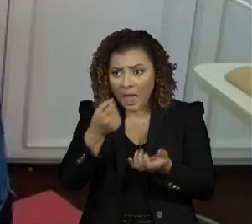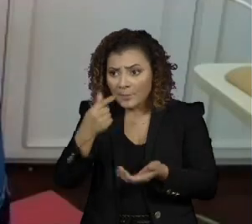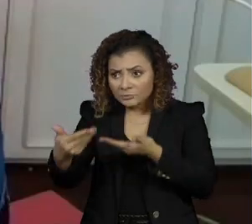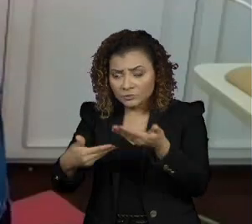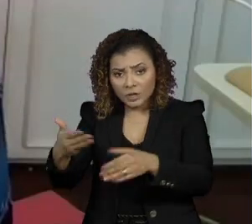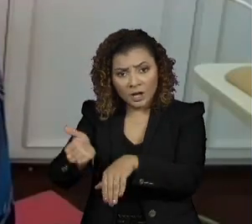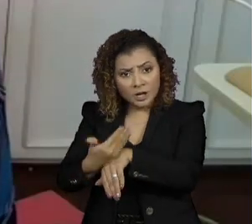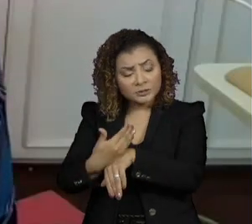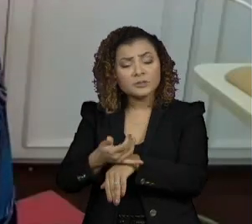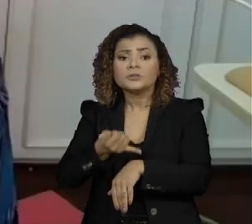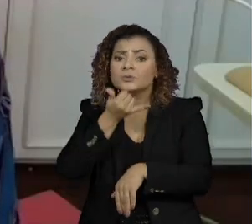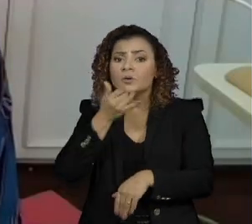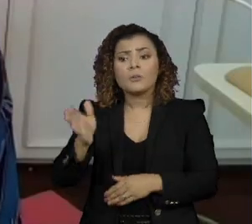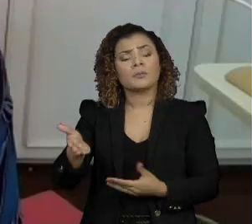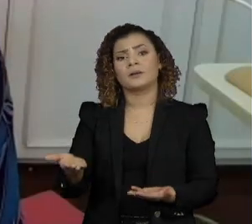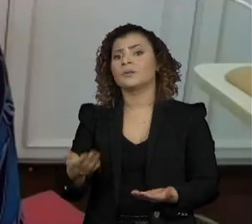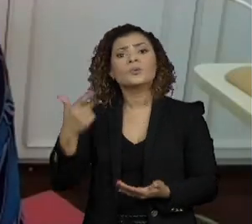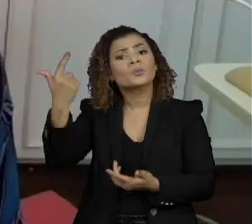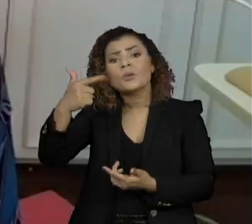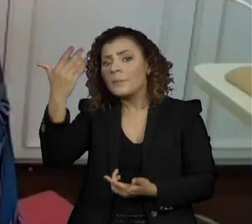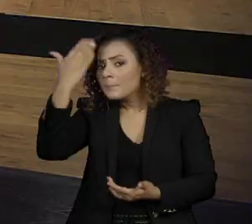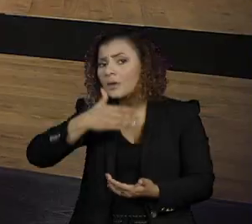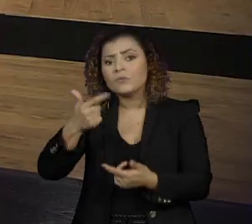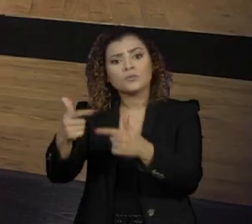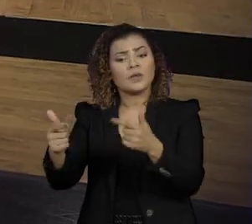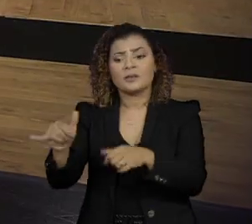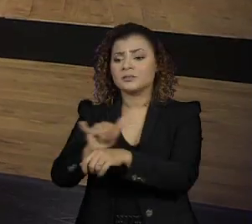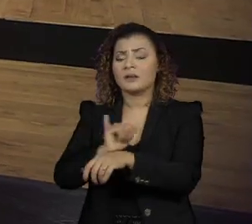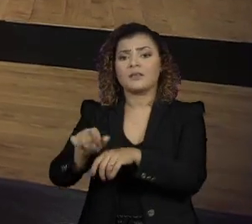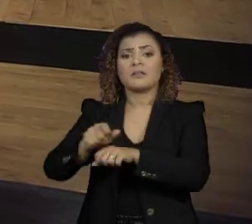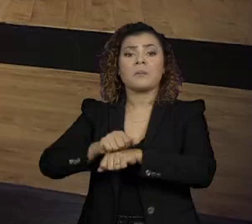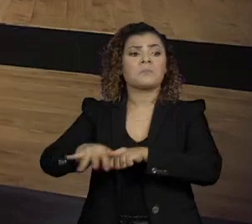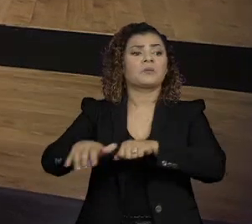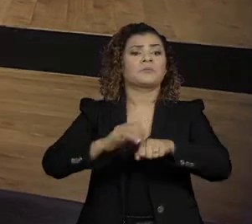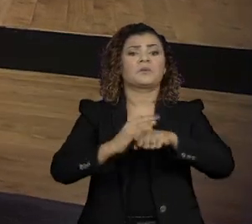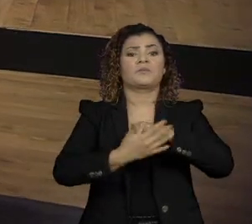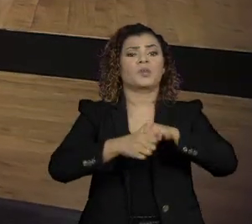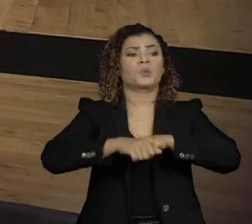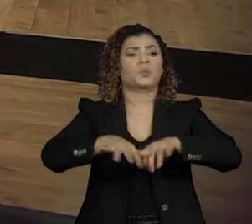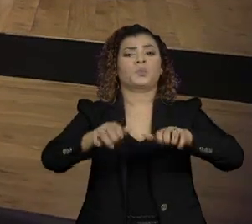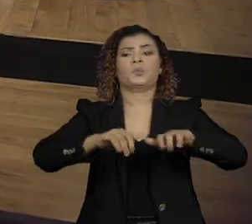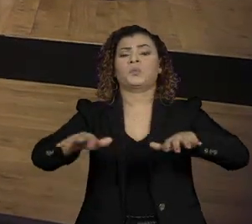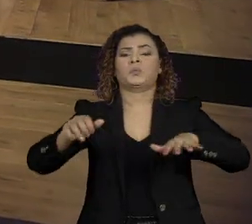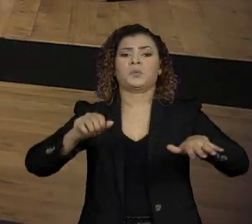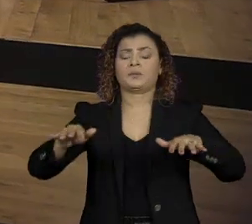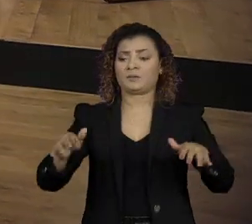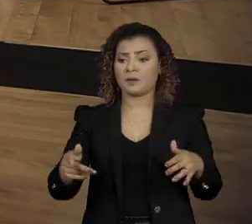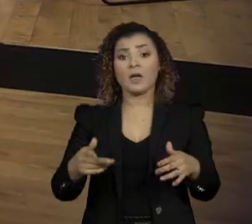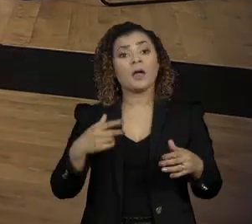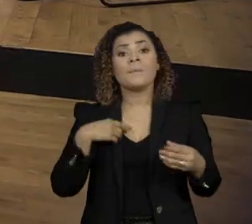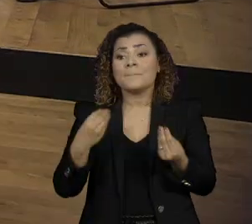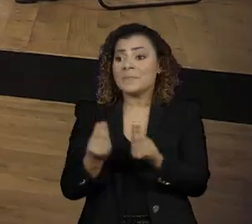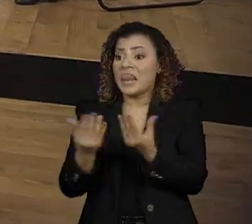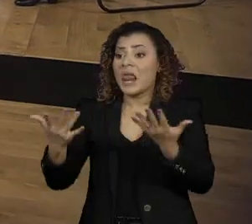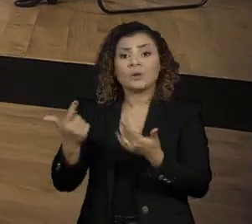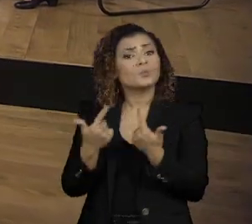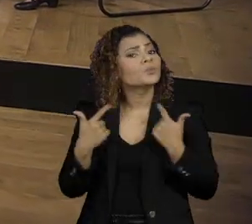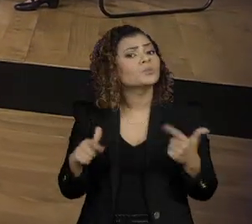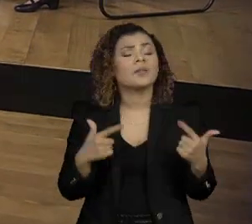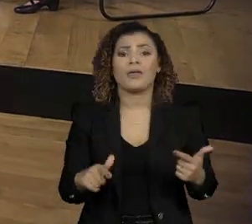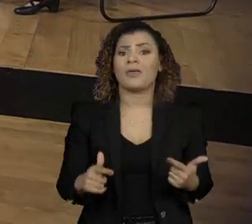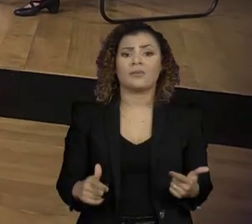é uma engrenagem fundamental dessa estratégia de disseminação do vírus. Tem que dizer para as pessoas que existe um milagre, né? E é também